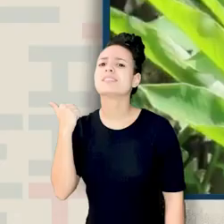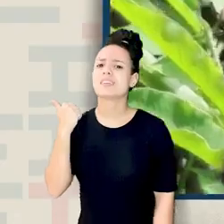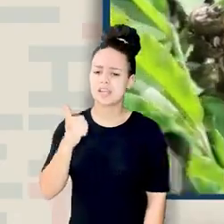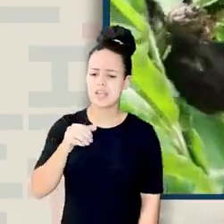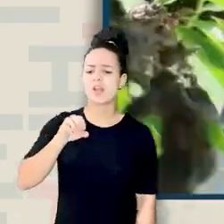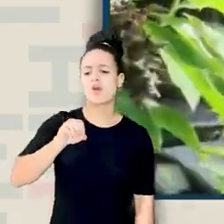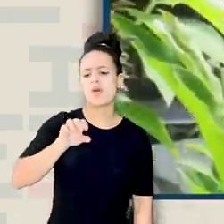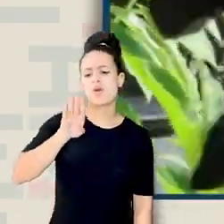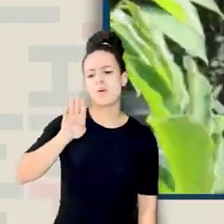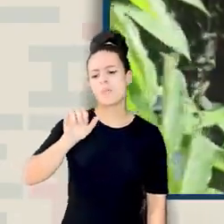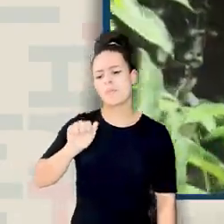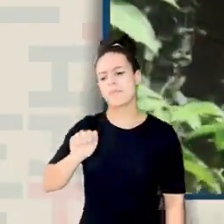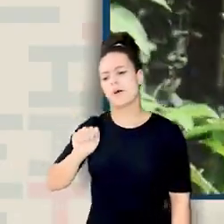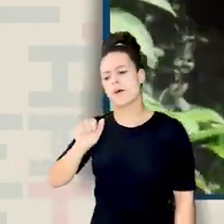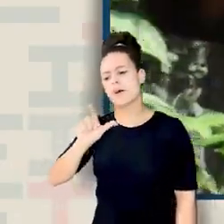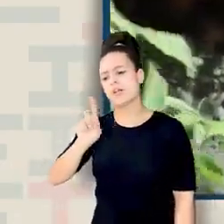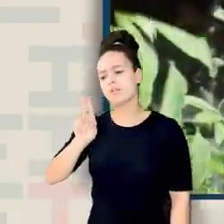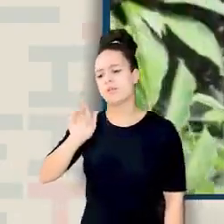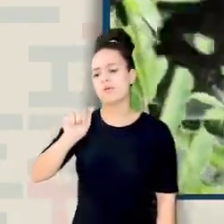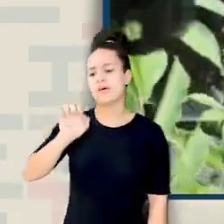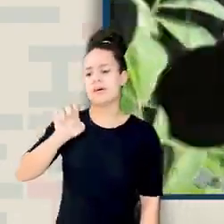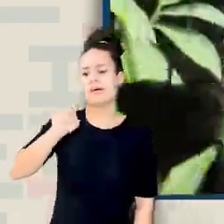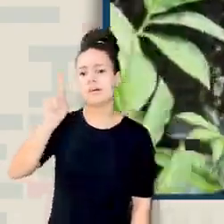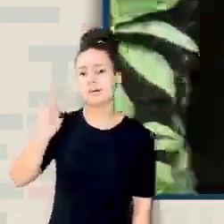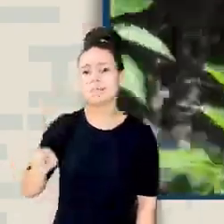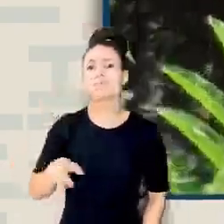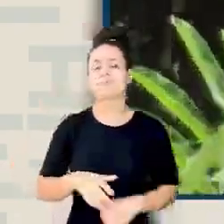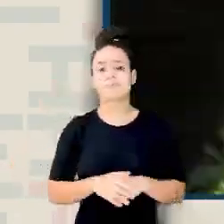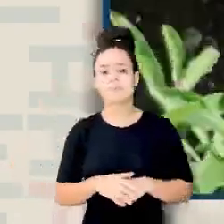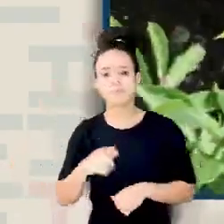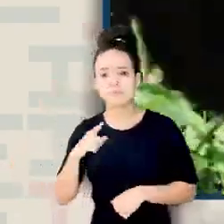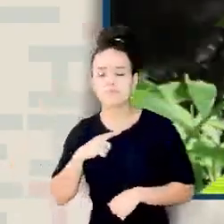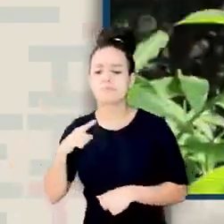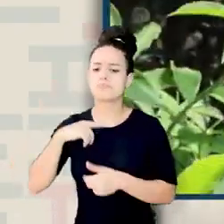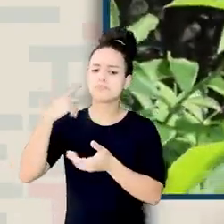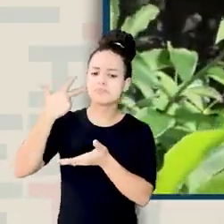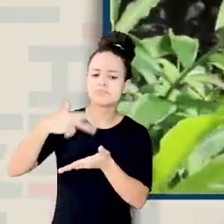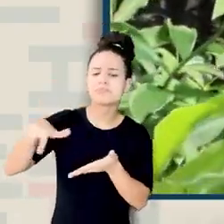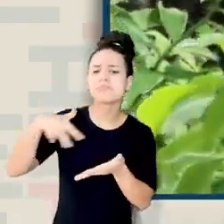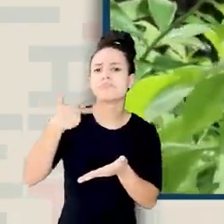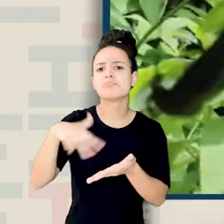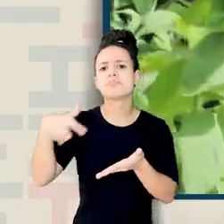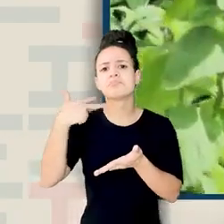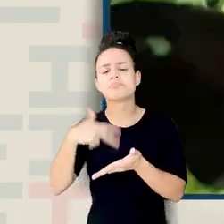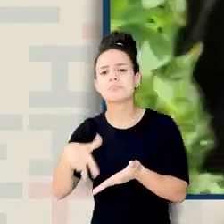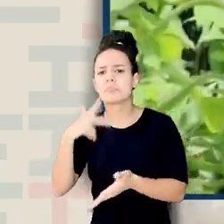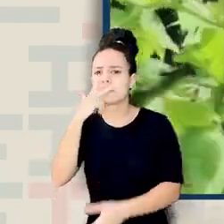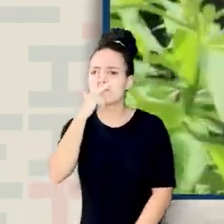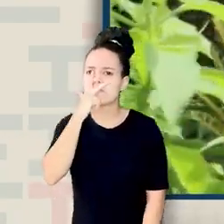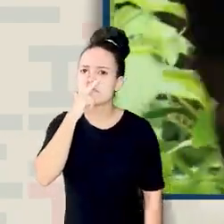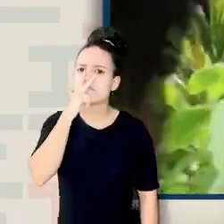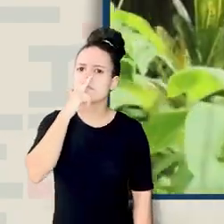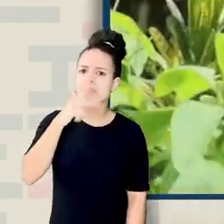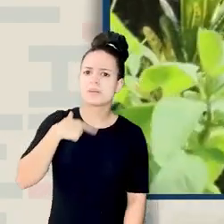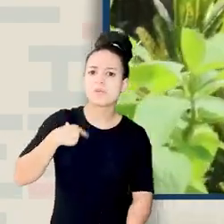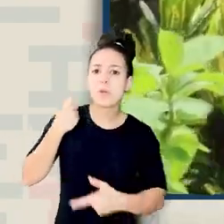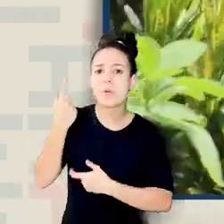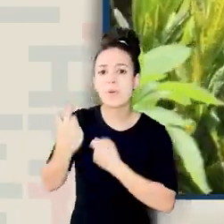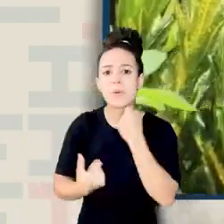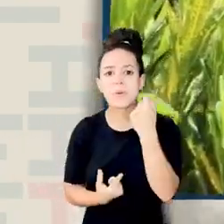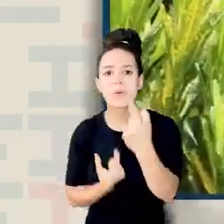baluaê, no apanigé dançar, saltar feito pipoca no calor